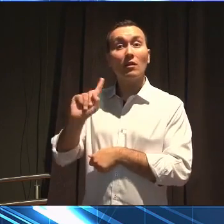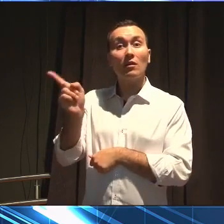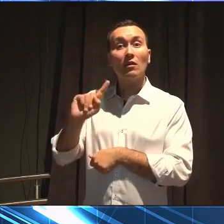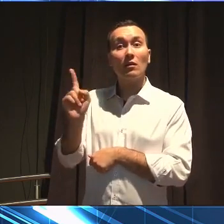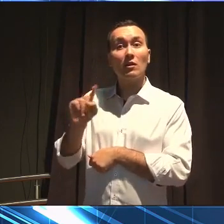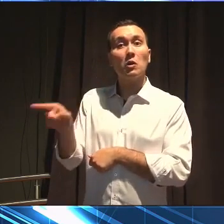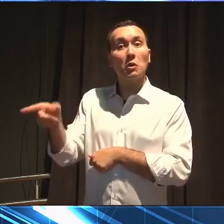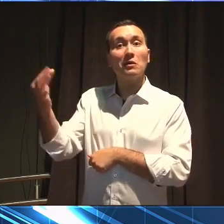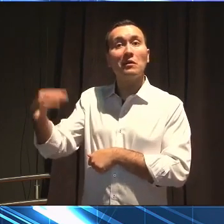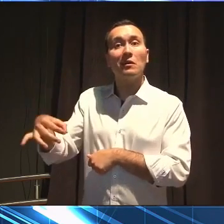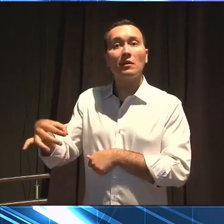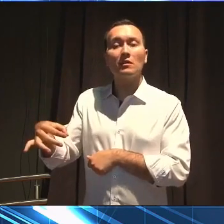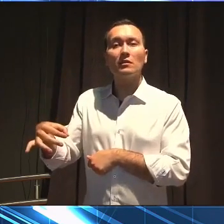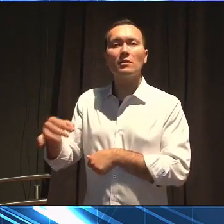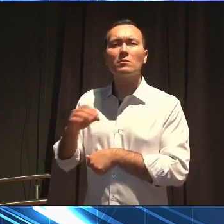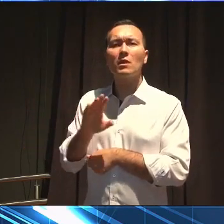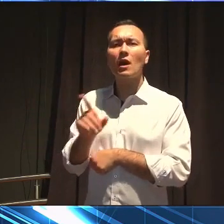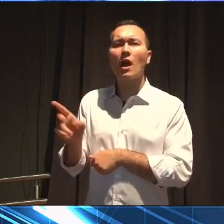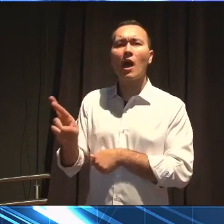aconteceu?